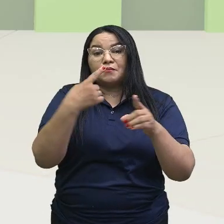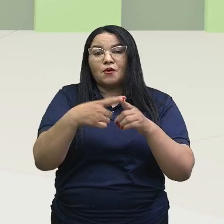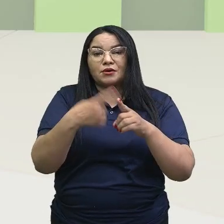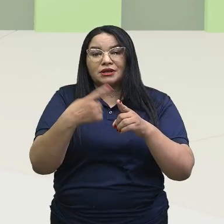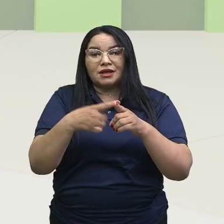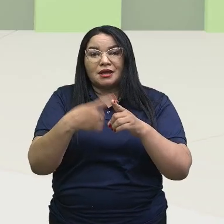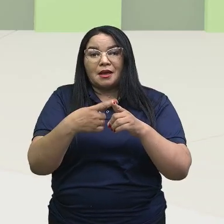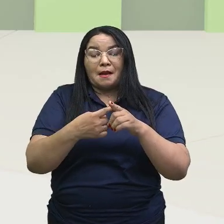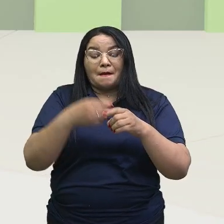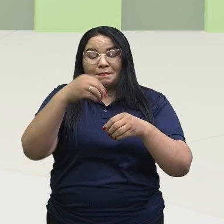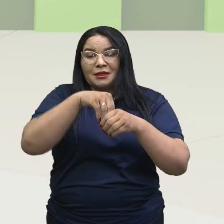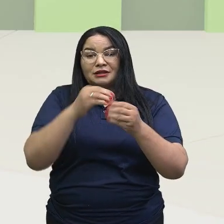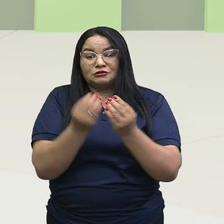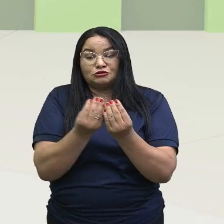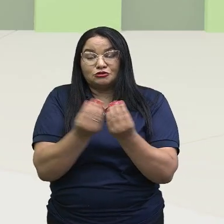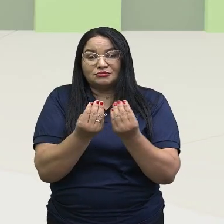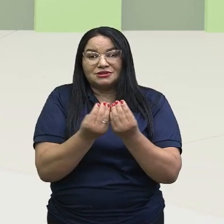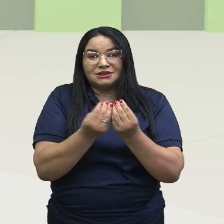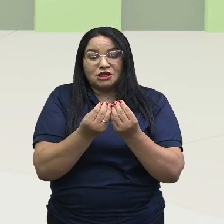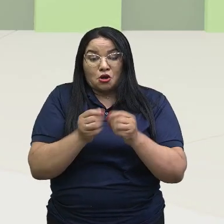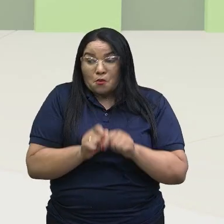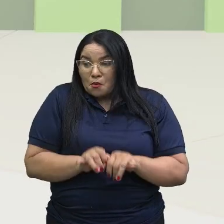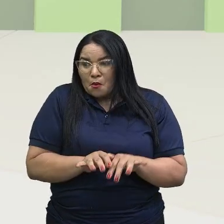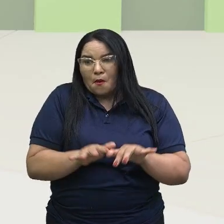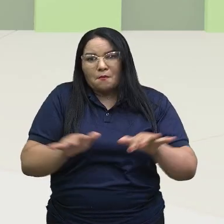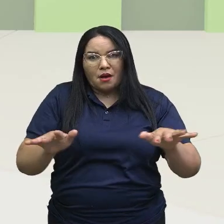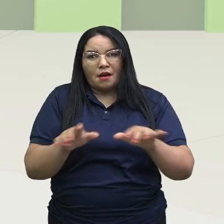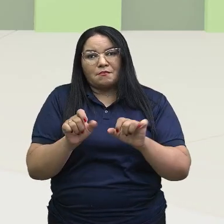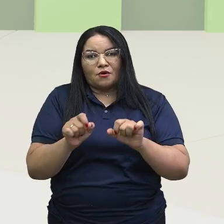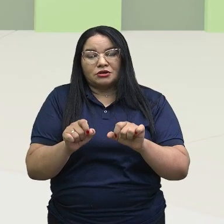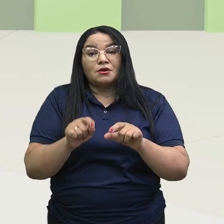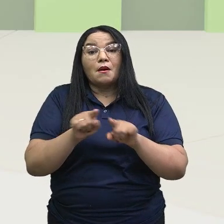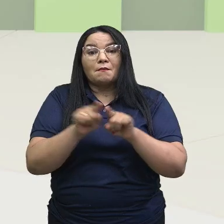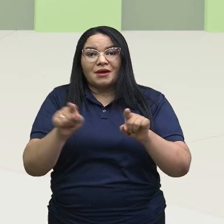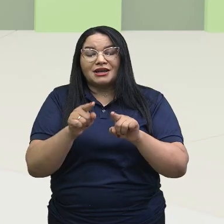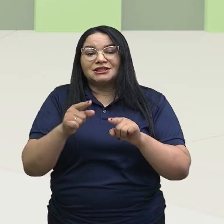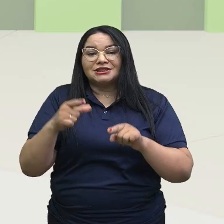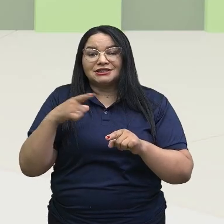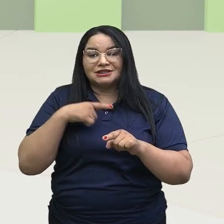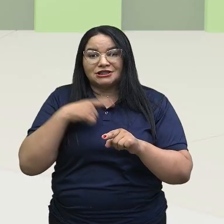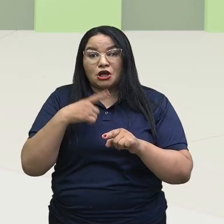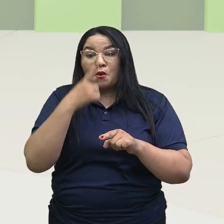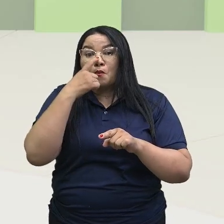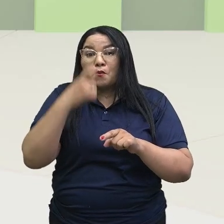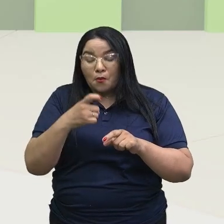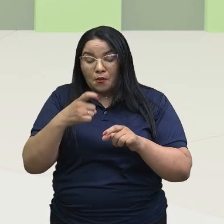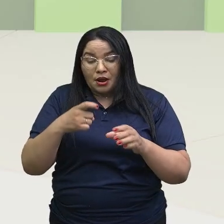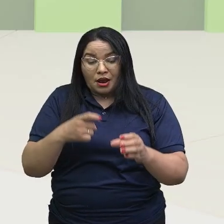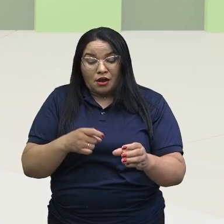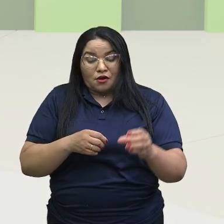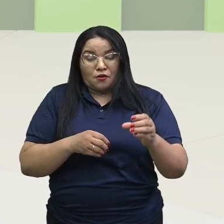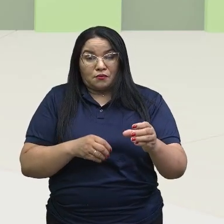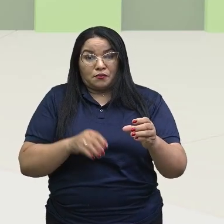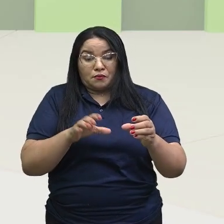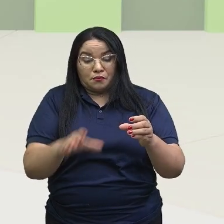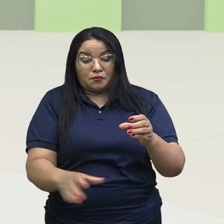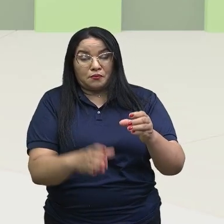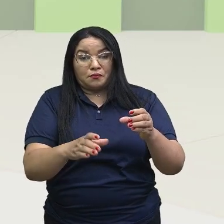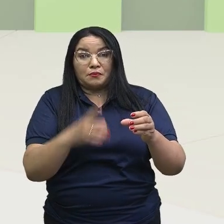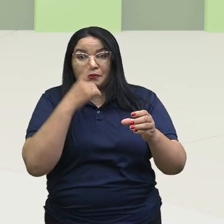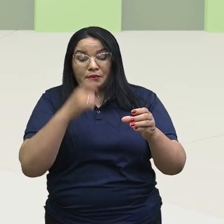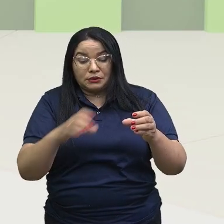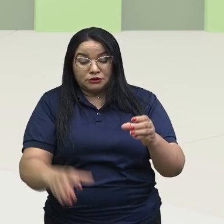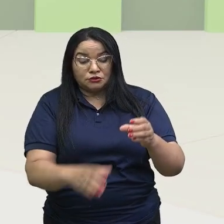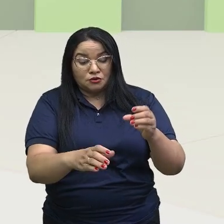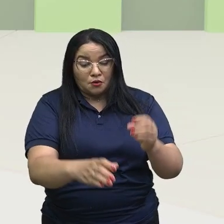ia se espalhar pela sala se eu soltasse. Mas como tinha uma lixeira ali perto, em vez de eu soltar no chão, eu coloquei na lixeira, que não tinha nada